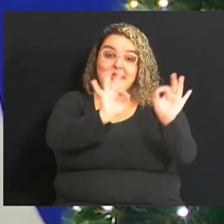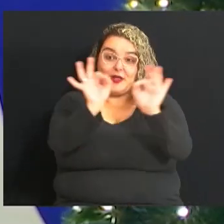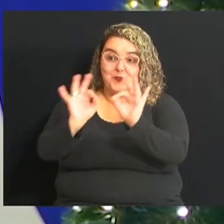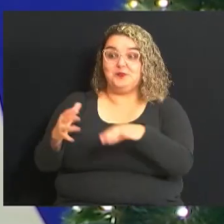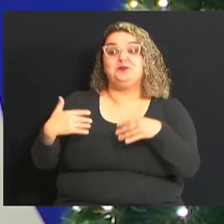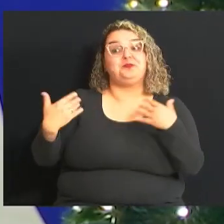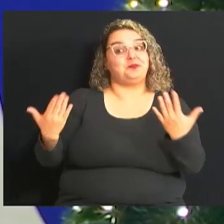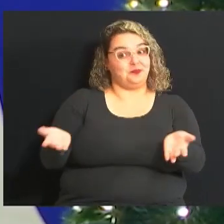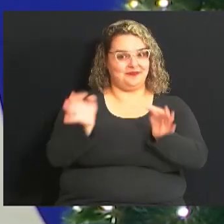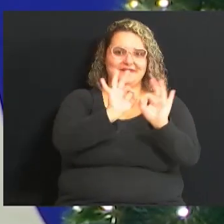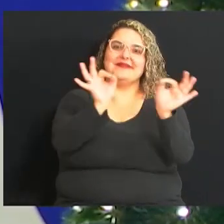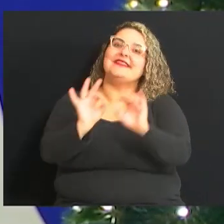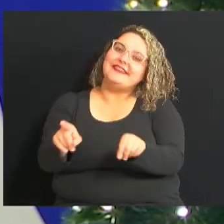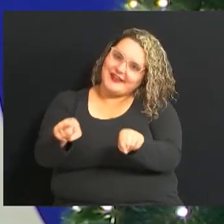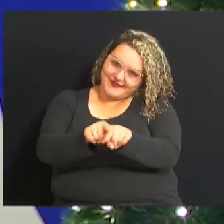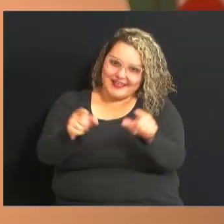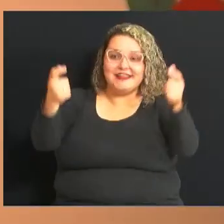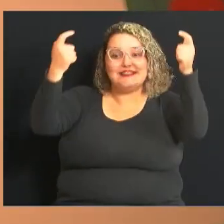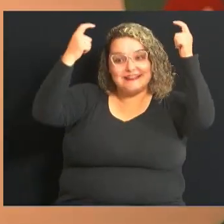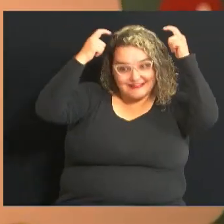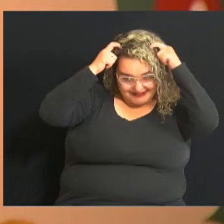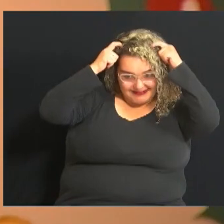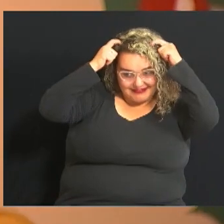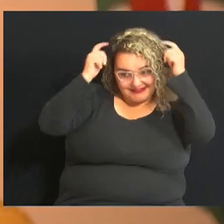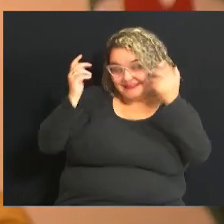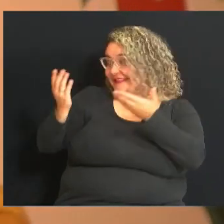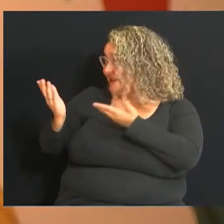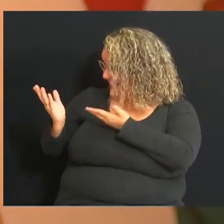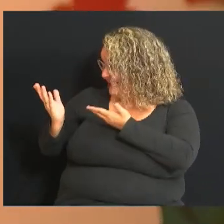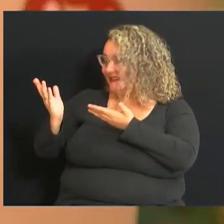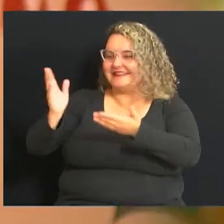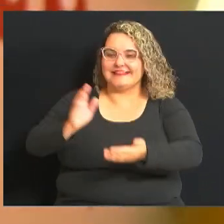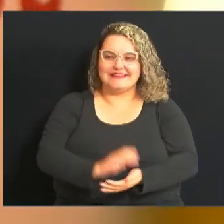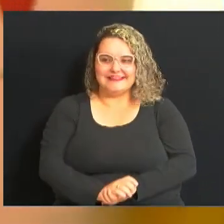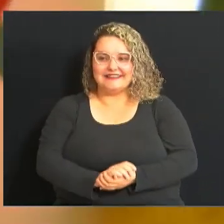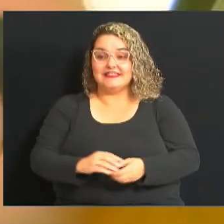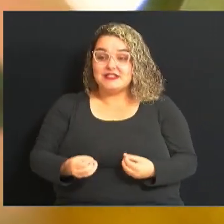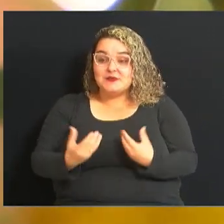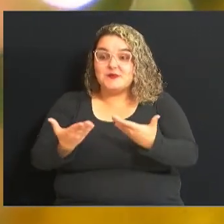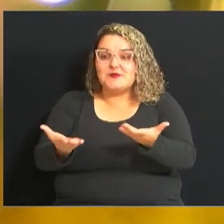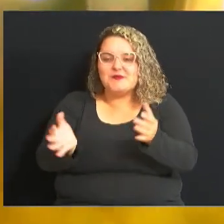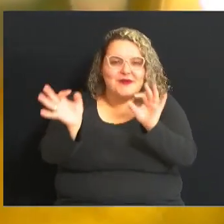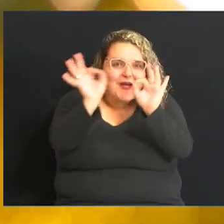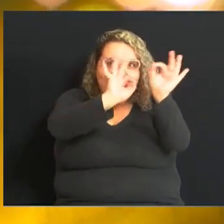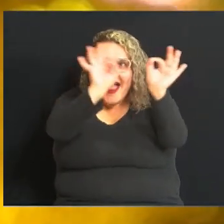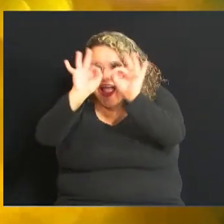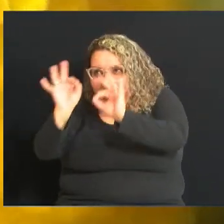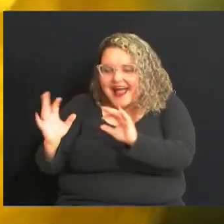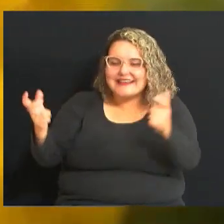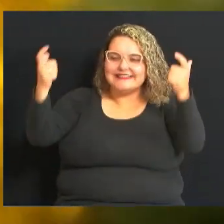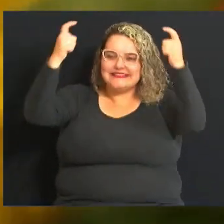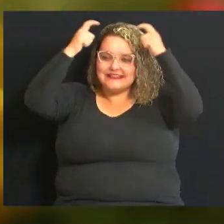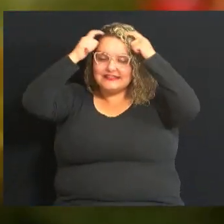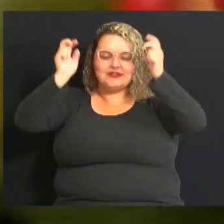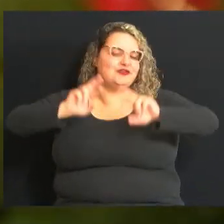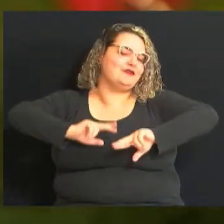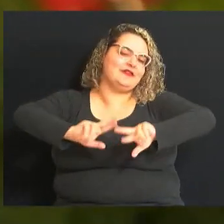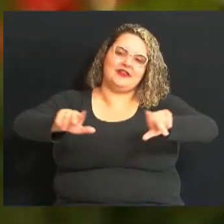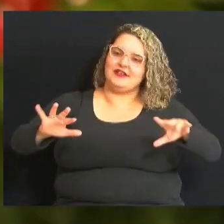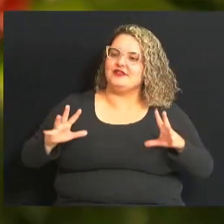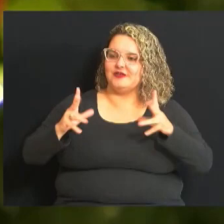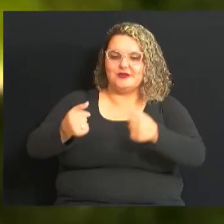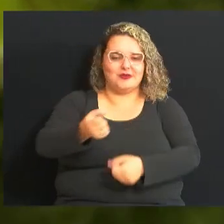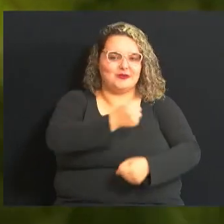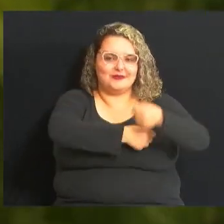decoração também Disney, como poderia ser diferente. Então nós traremos uma grande decoração Disney, diferente de todos os anos